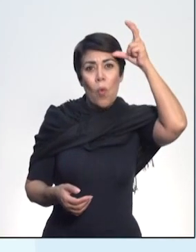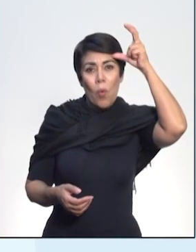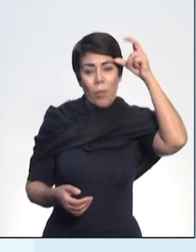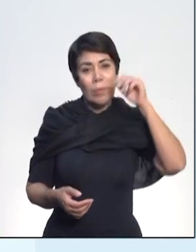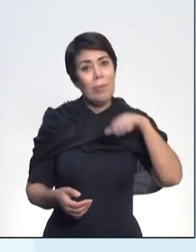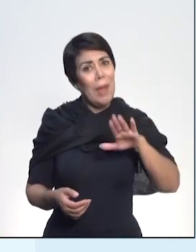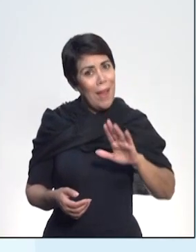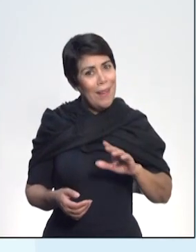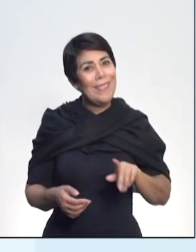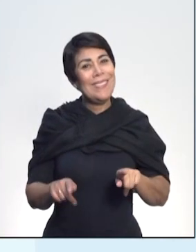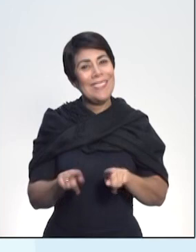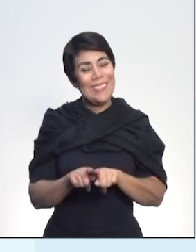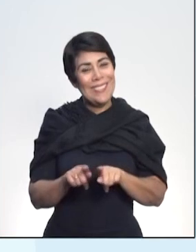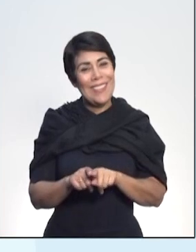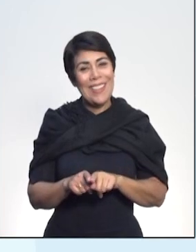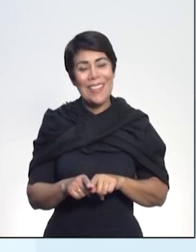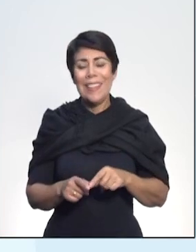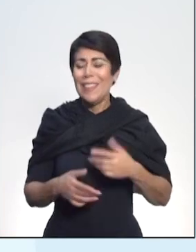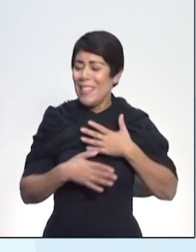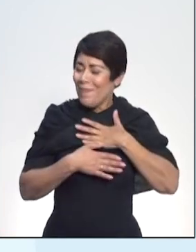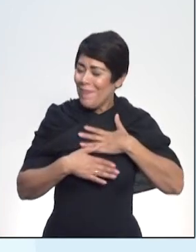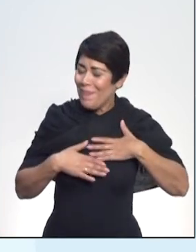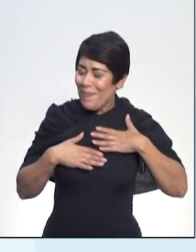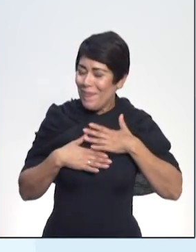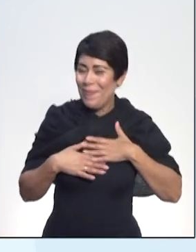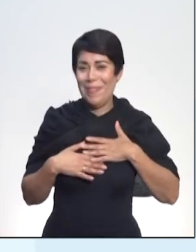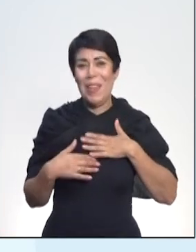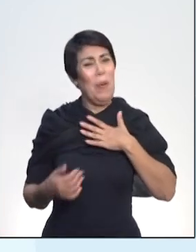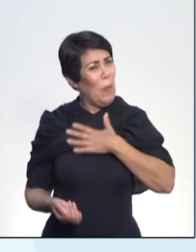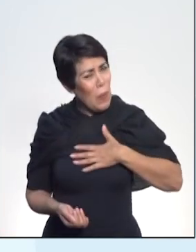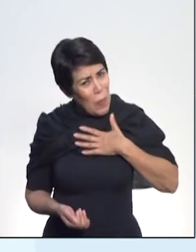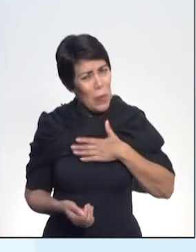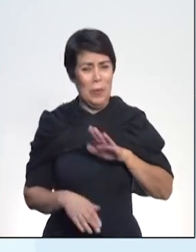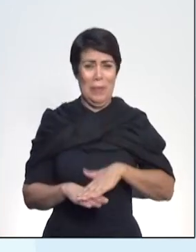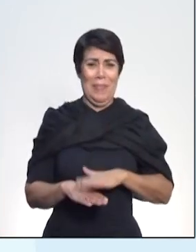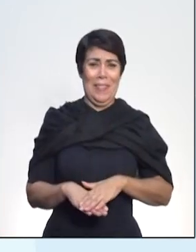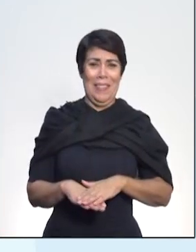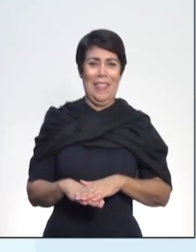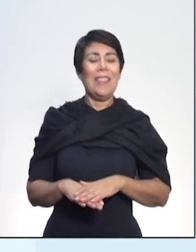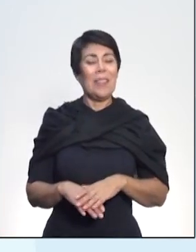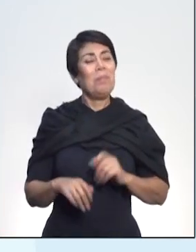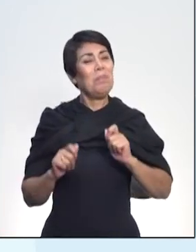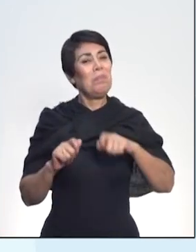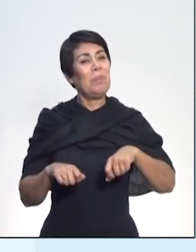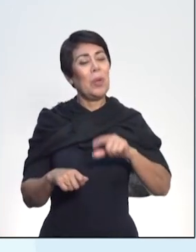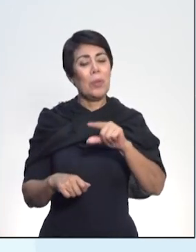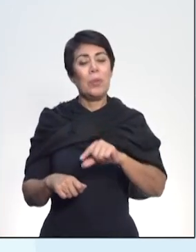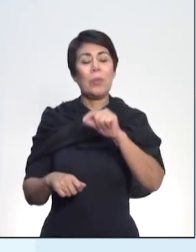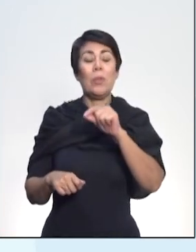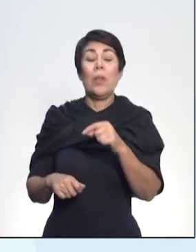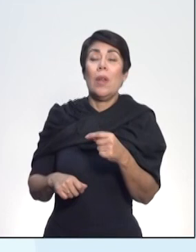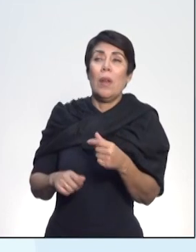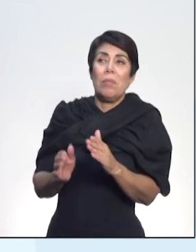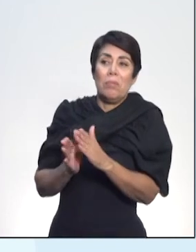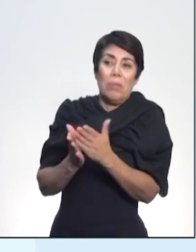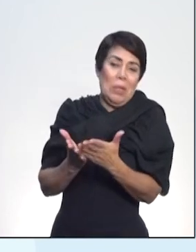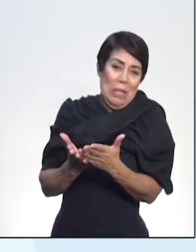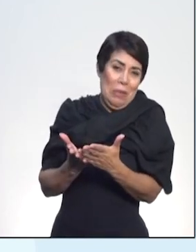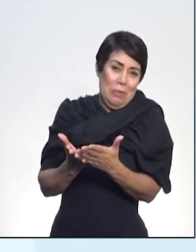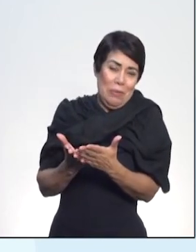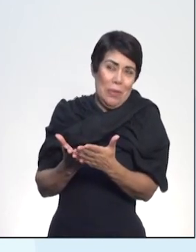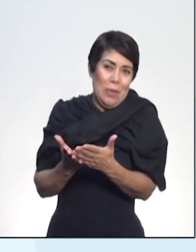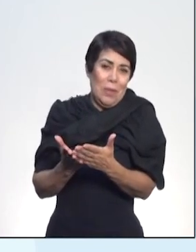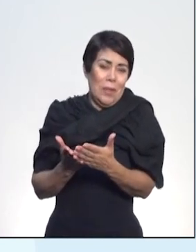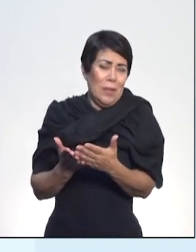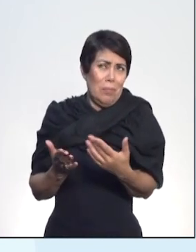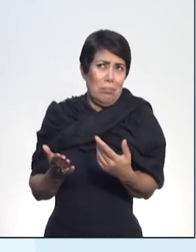Né? Mas é algo que eu tenho prazer em fazer, é algo prazeroso. Então, eu posso ou escolher um livro que